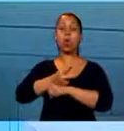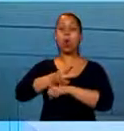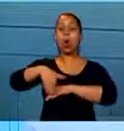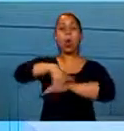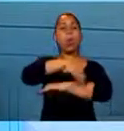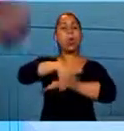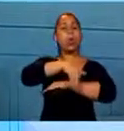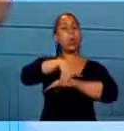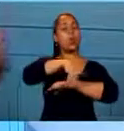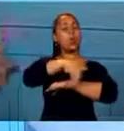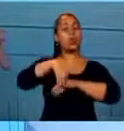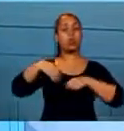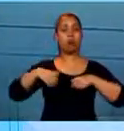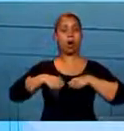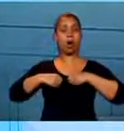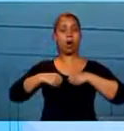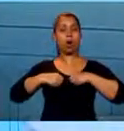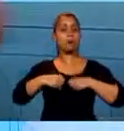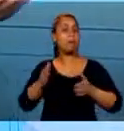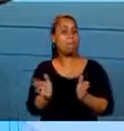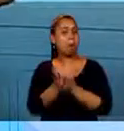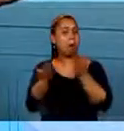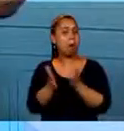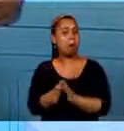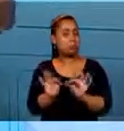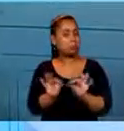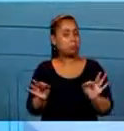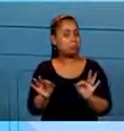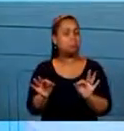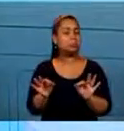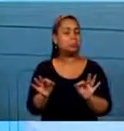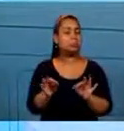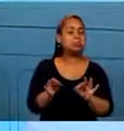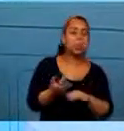sua cidade, vestido de mendigo, para